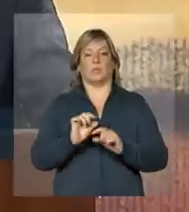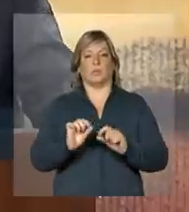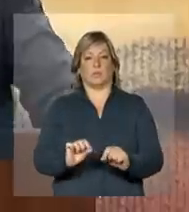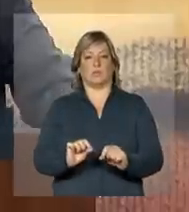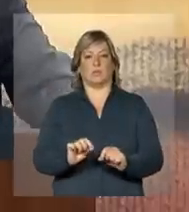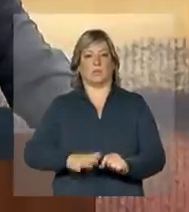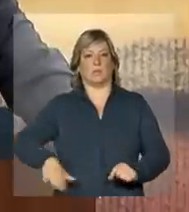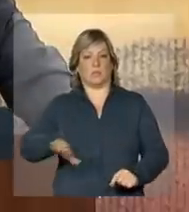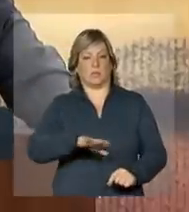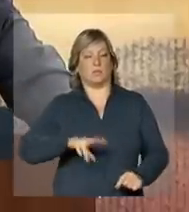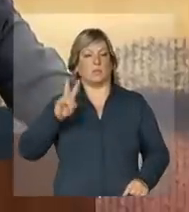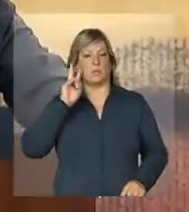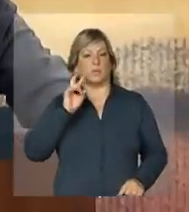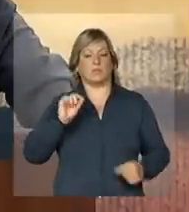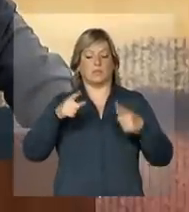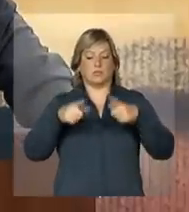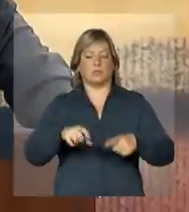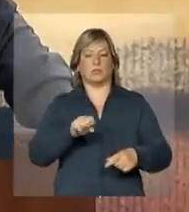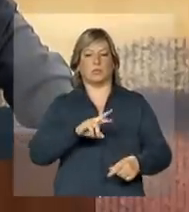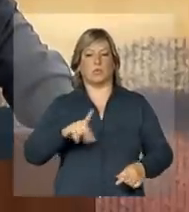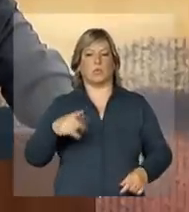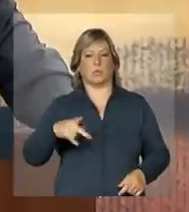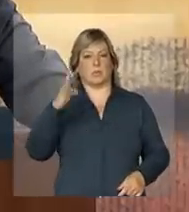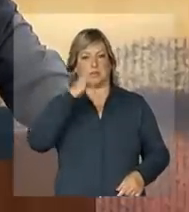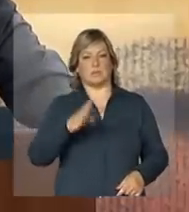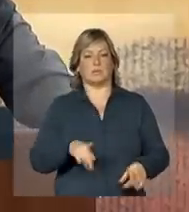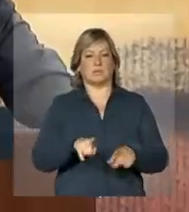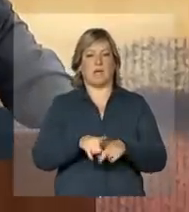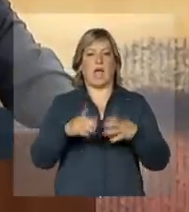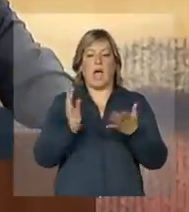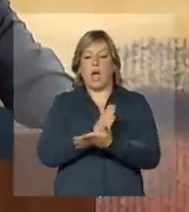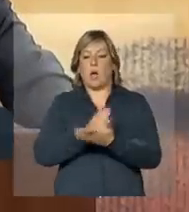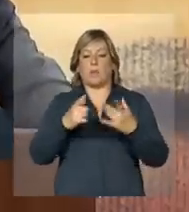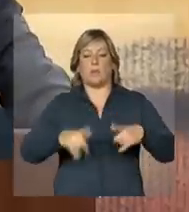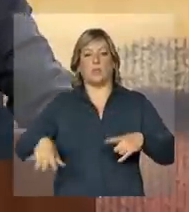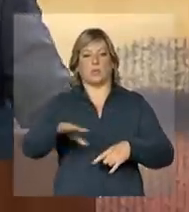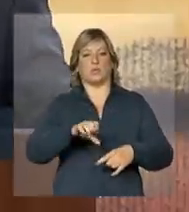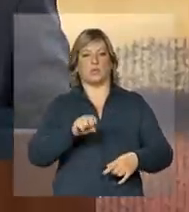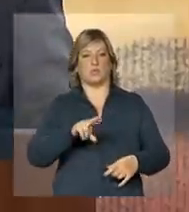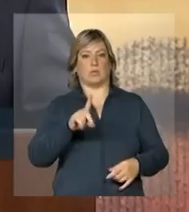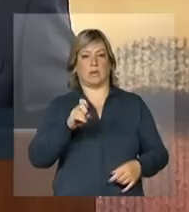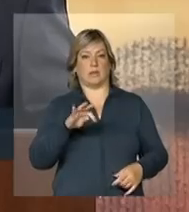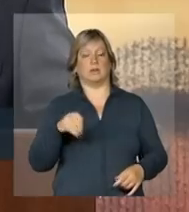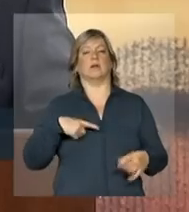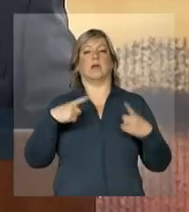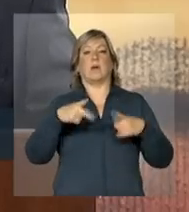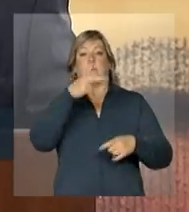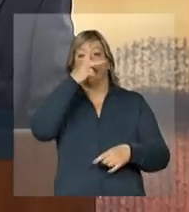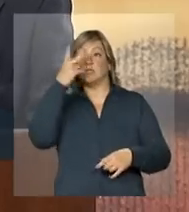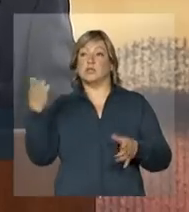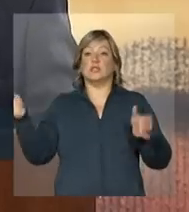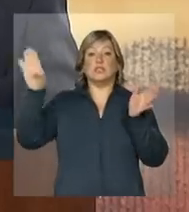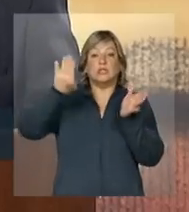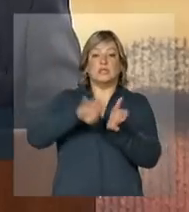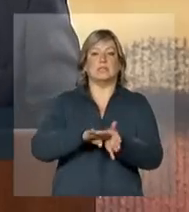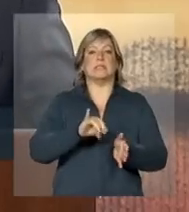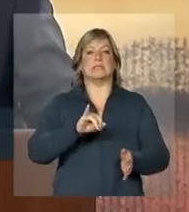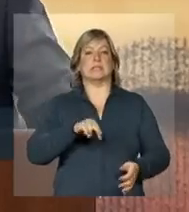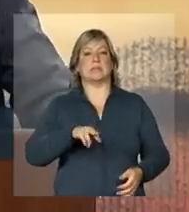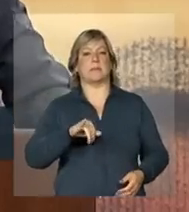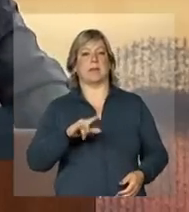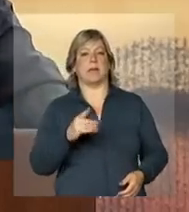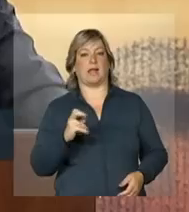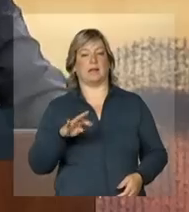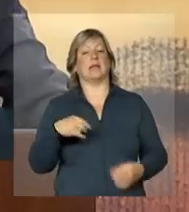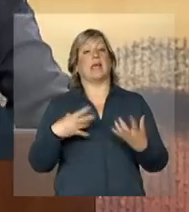Brasil em algumas regiões do sudeste houve um processo de imigração onde os Imigrantes receberam terra e o